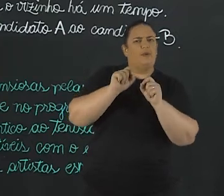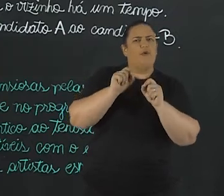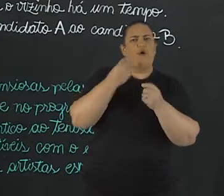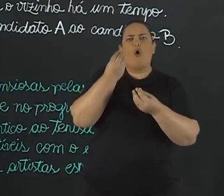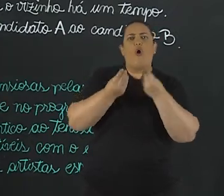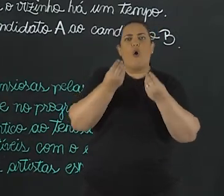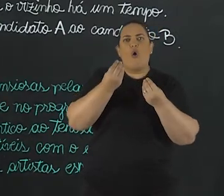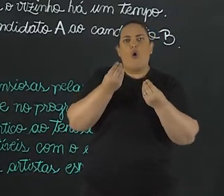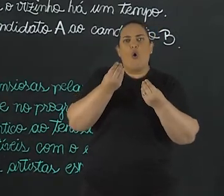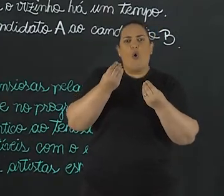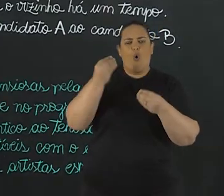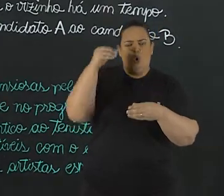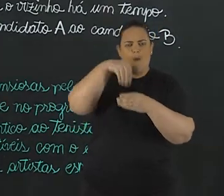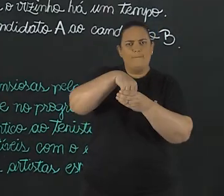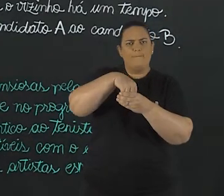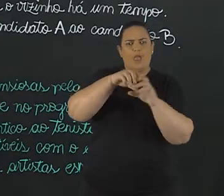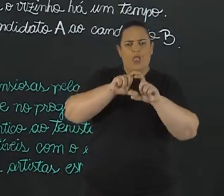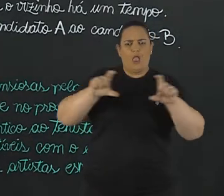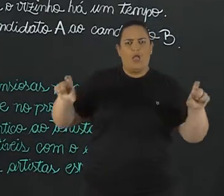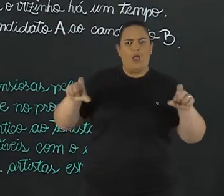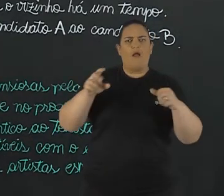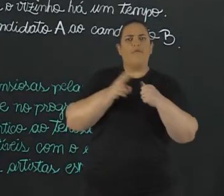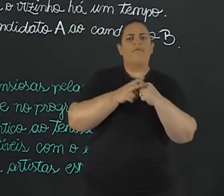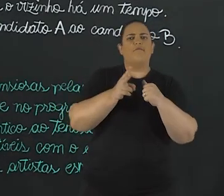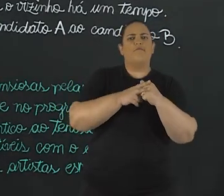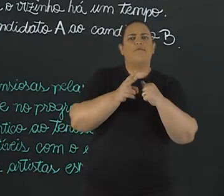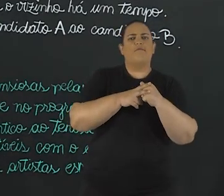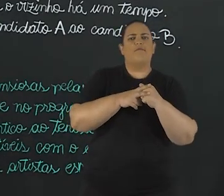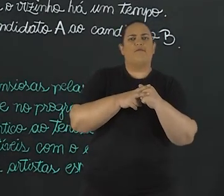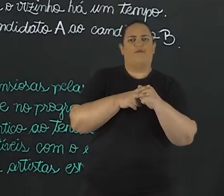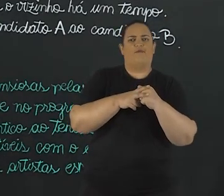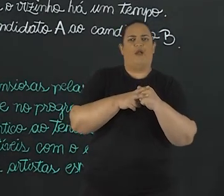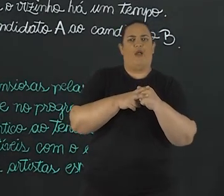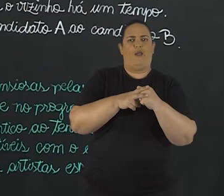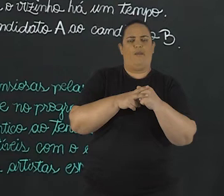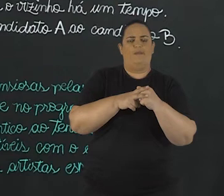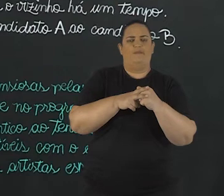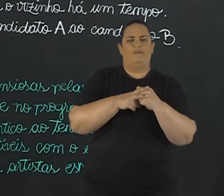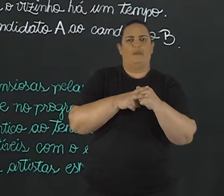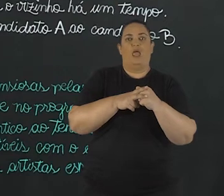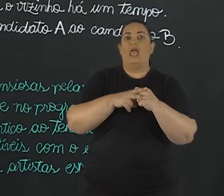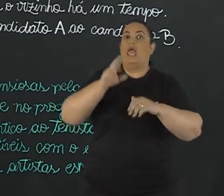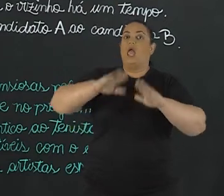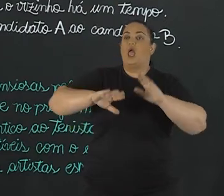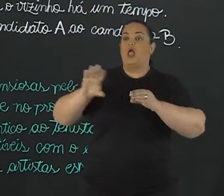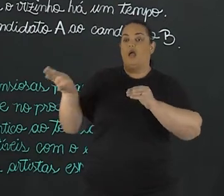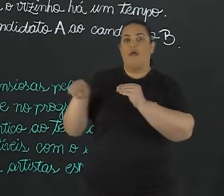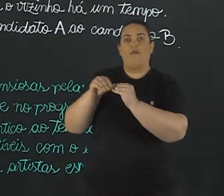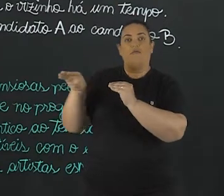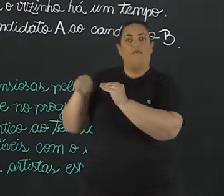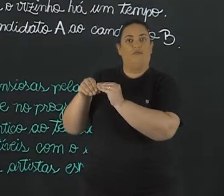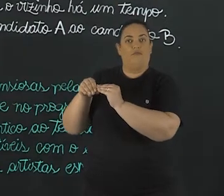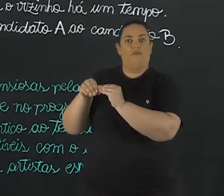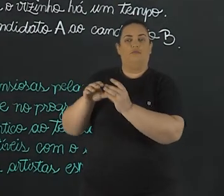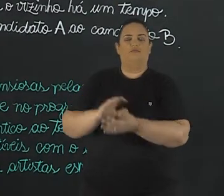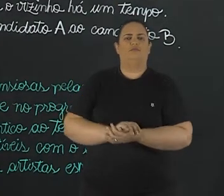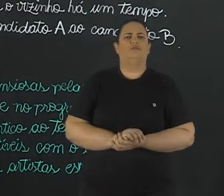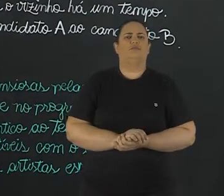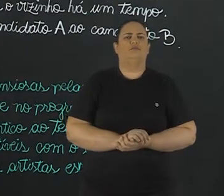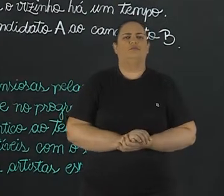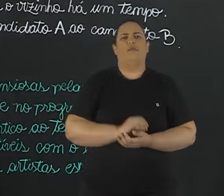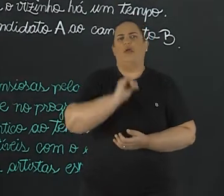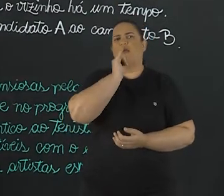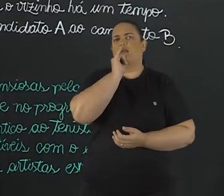se comporta dentro da oração. O comportamento do verbo está relacionado aos complementos. Então, quando eu perguntar também qual é